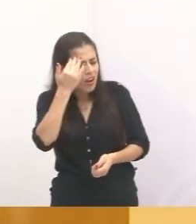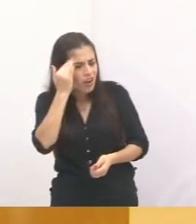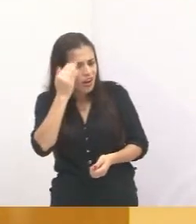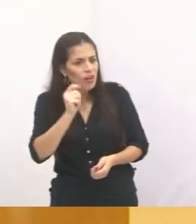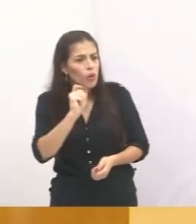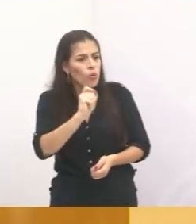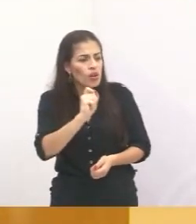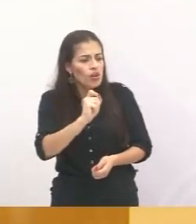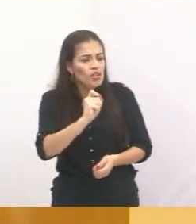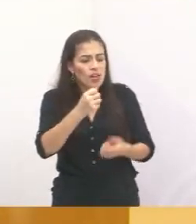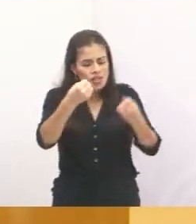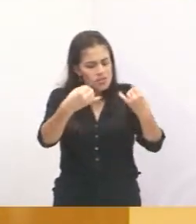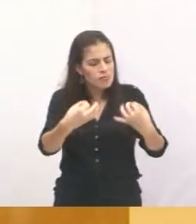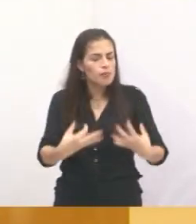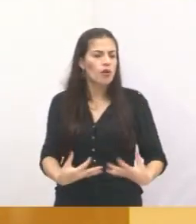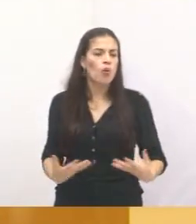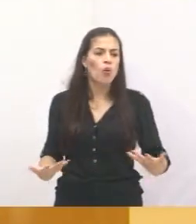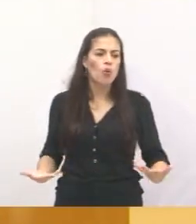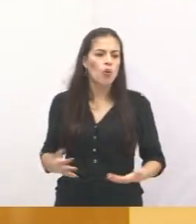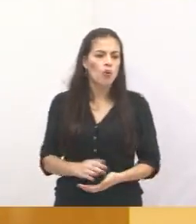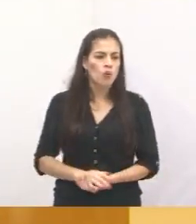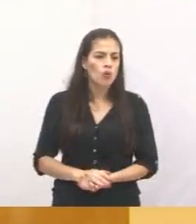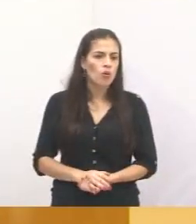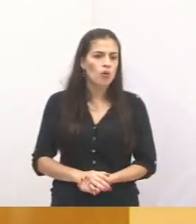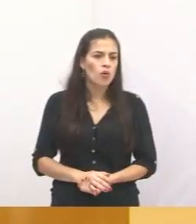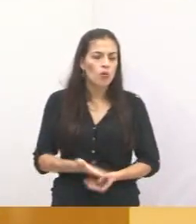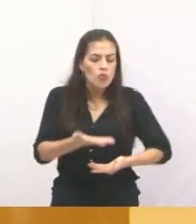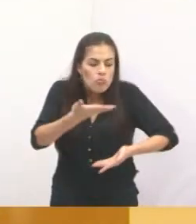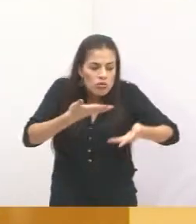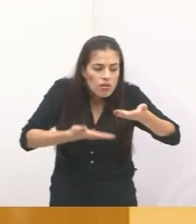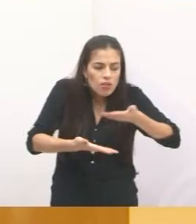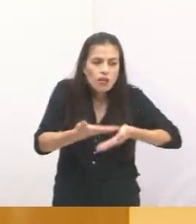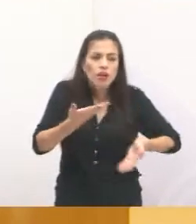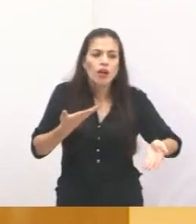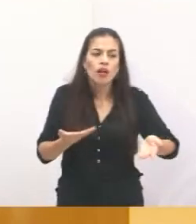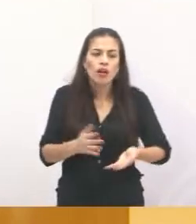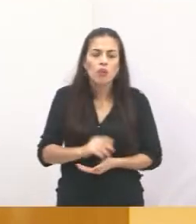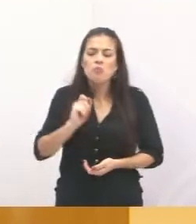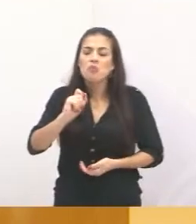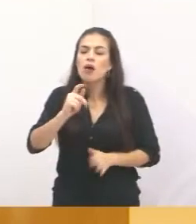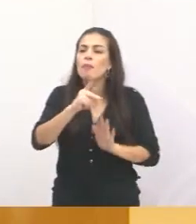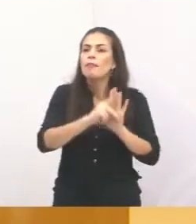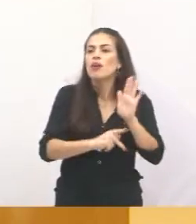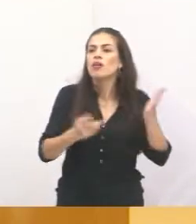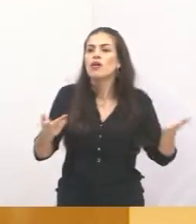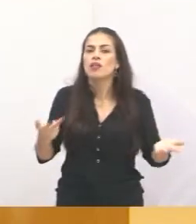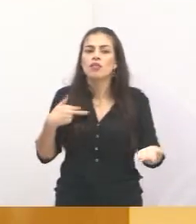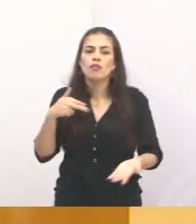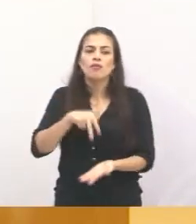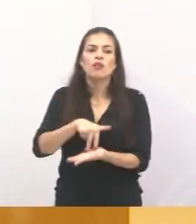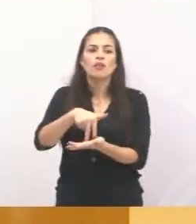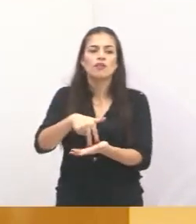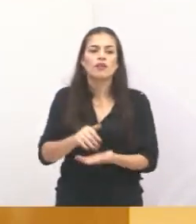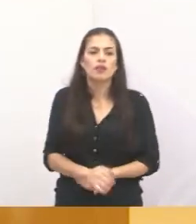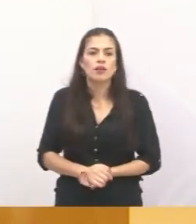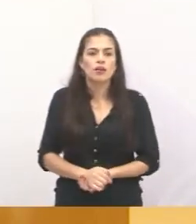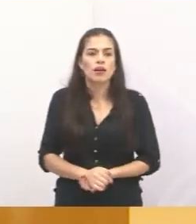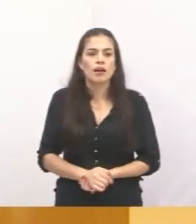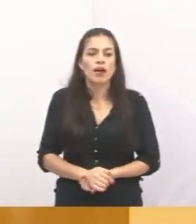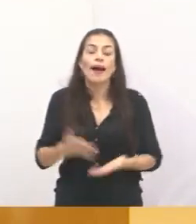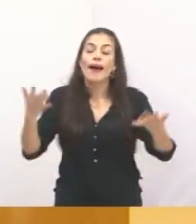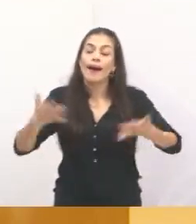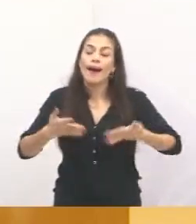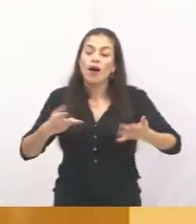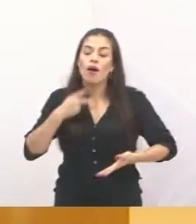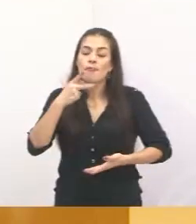diz um projeto, qual é a finança desse projeto, o que vai acontecer com esse projeto. Eu vou subir aqui e vou falar. Agora, se fosse para levantar uma parede, conta